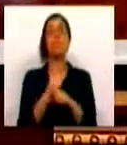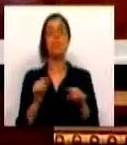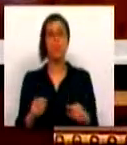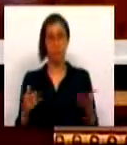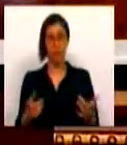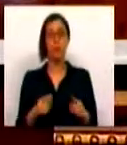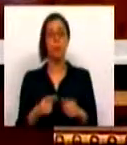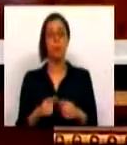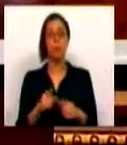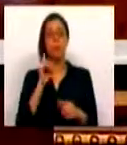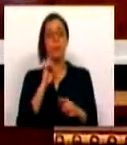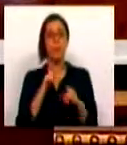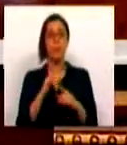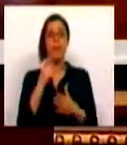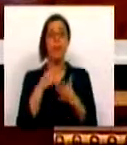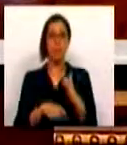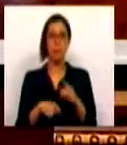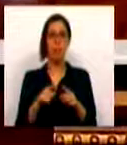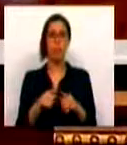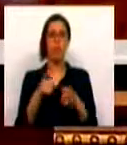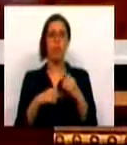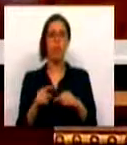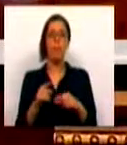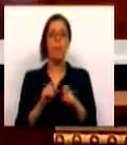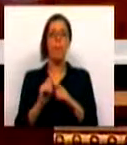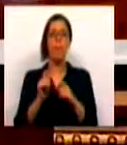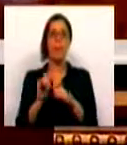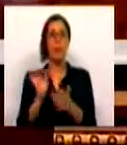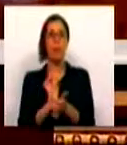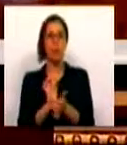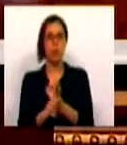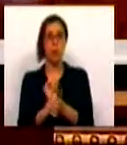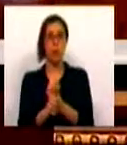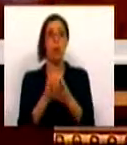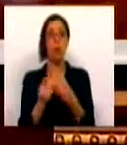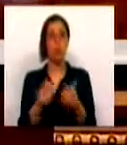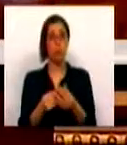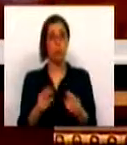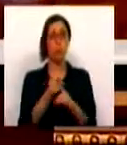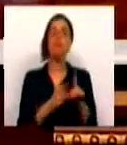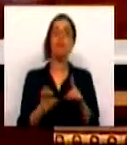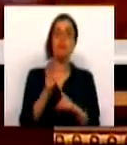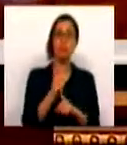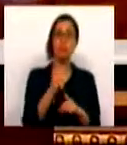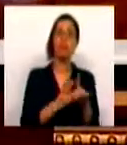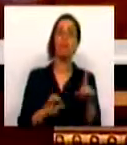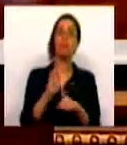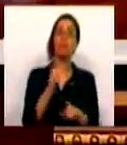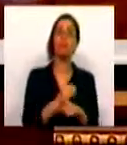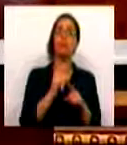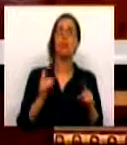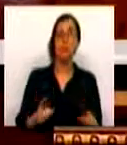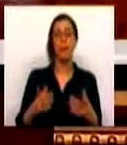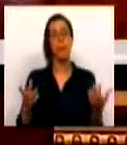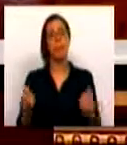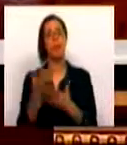Por isso é que o peso dos impostos e das contribuições sociais no produto aumentou. Aumentou porquê? Porque